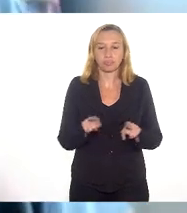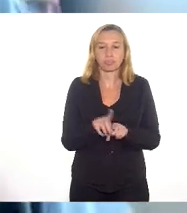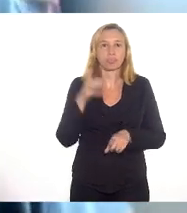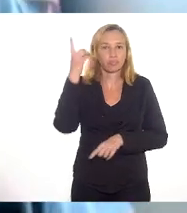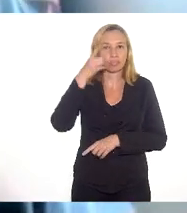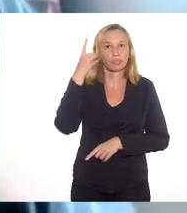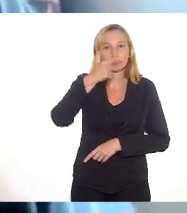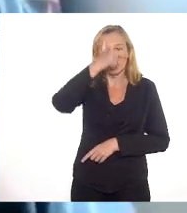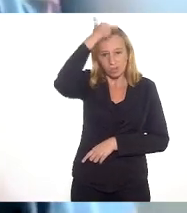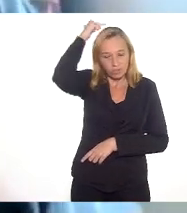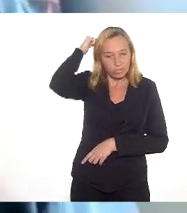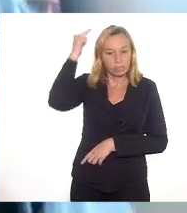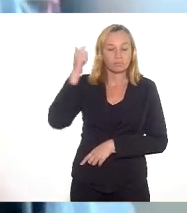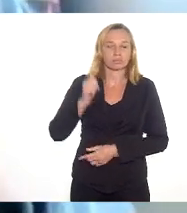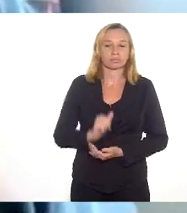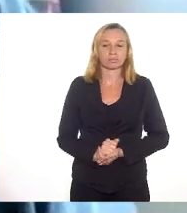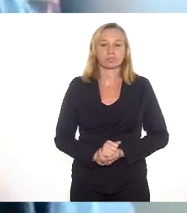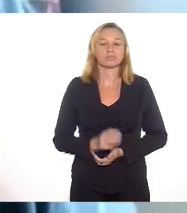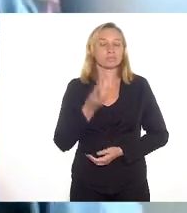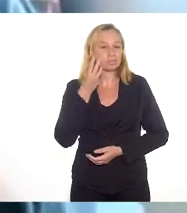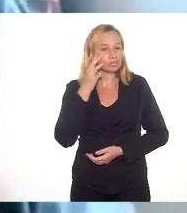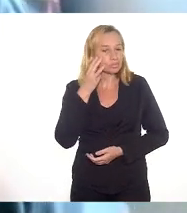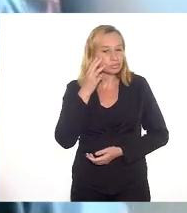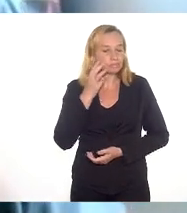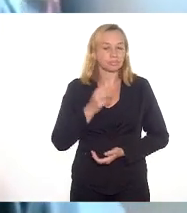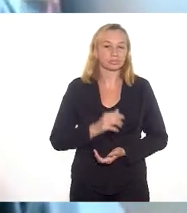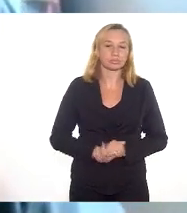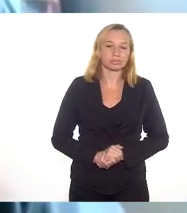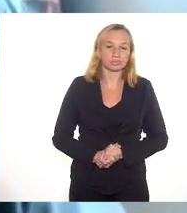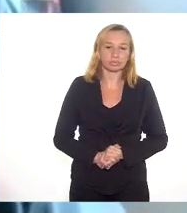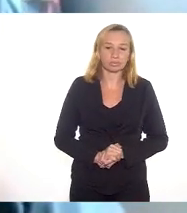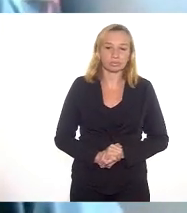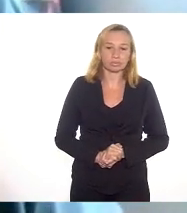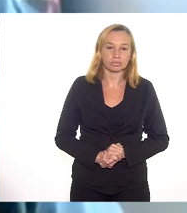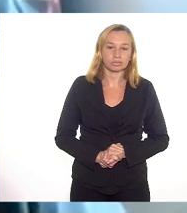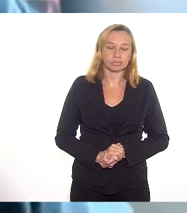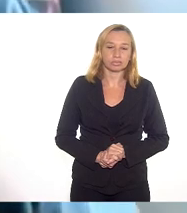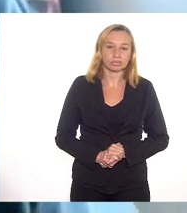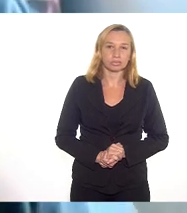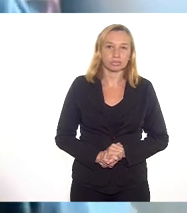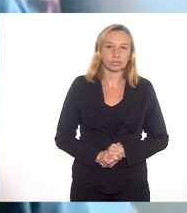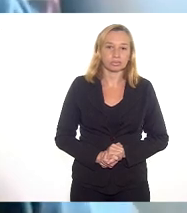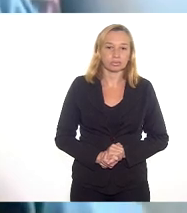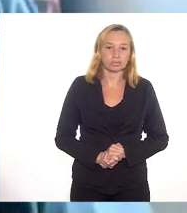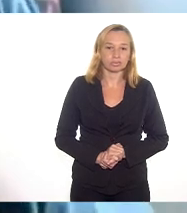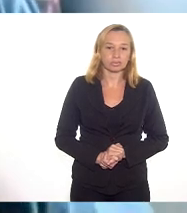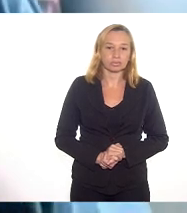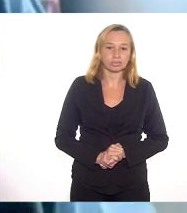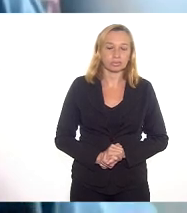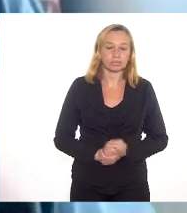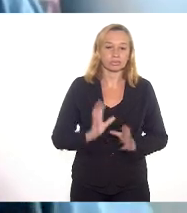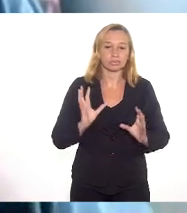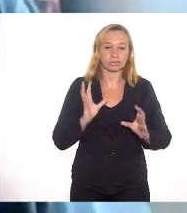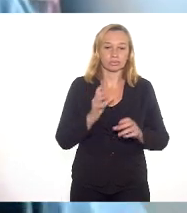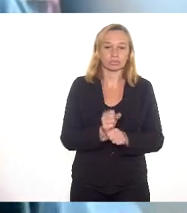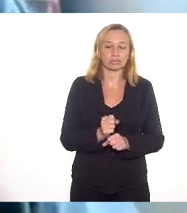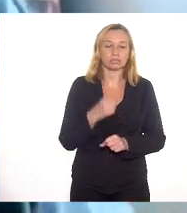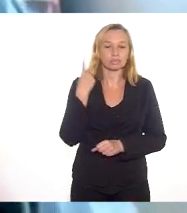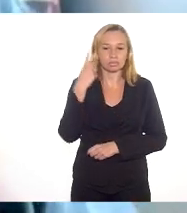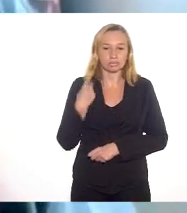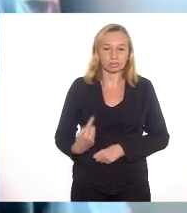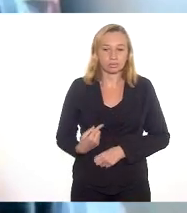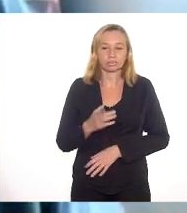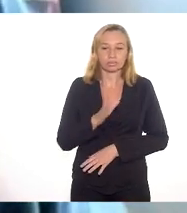uma defesa boa, do Valdec, que fez as suas considerações. Em suma, Dani Monteiro, já